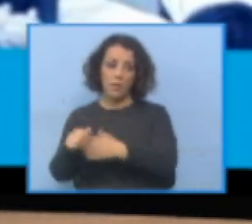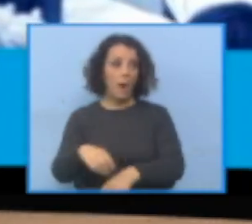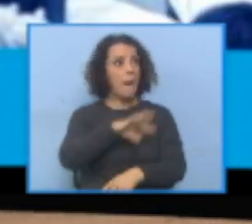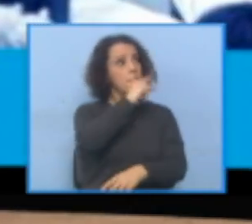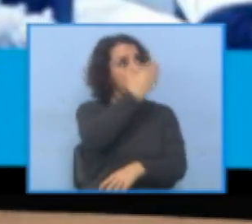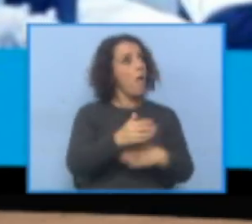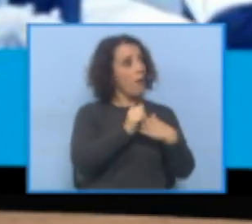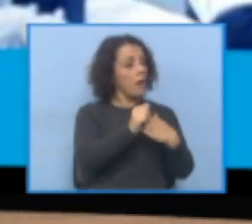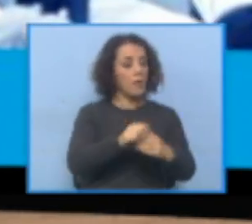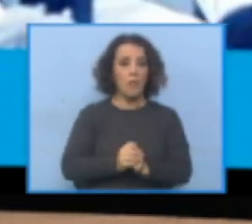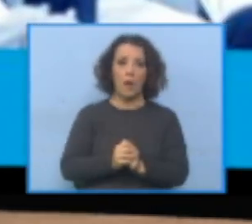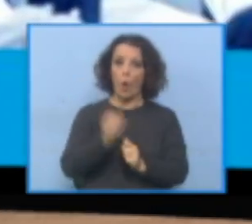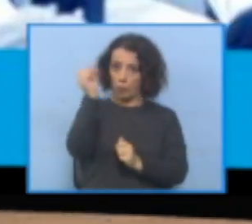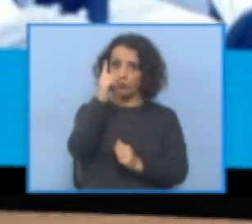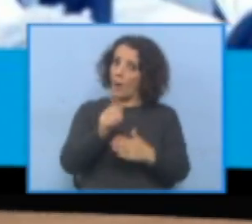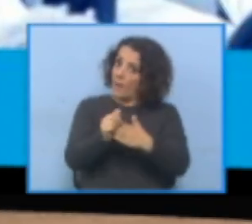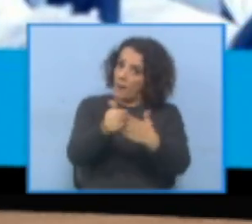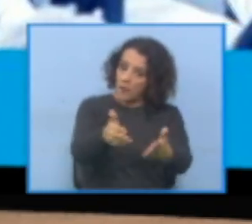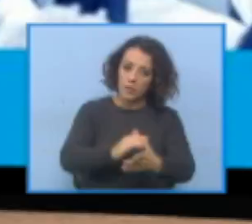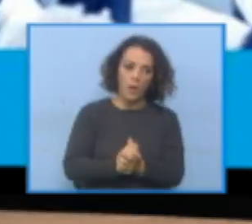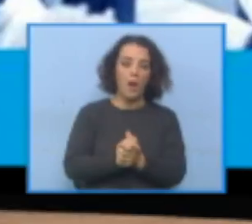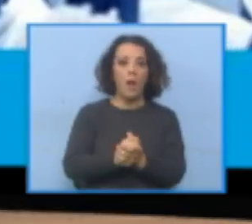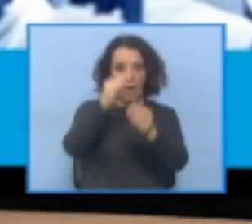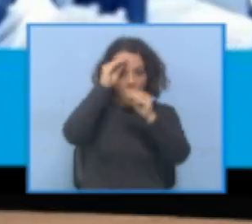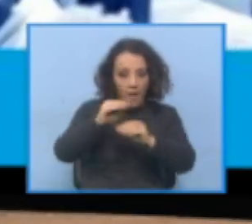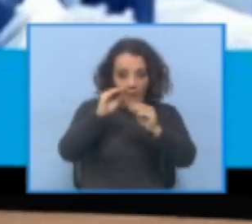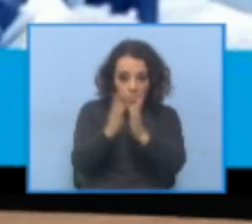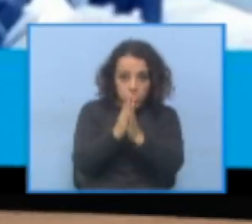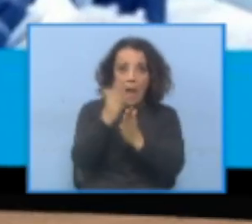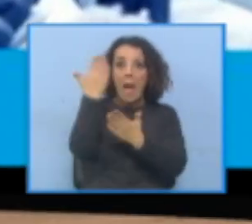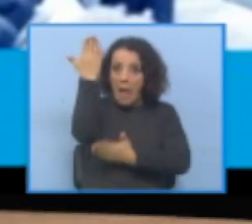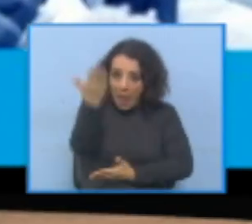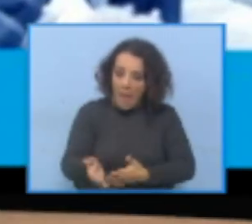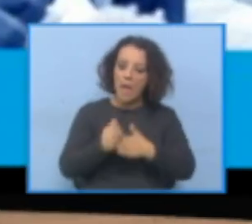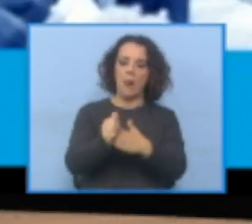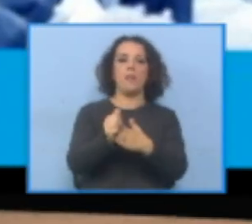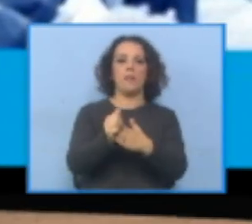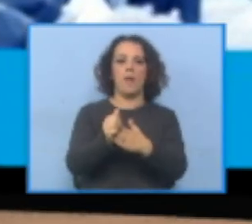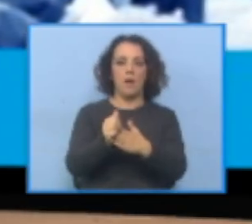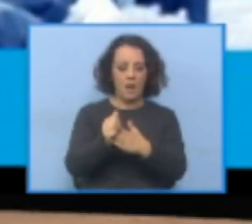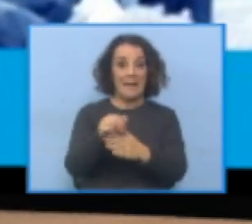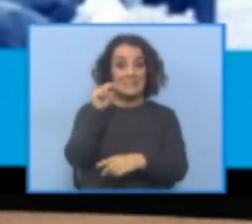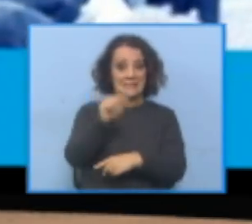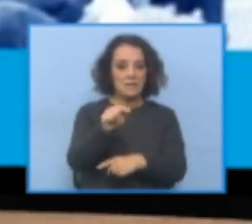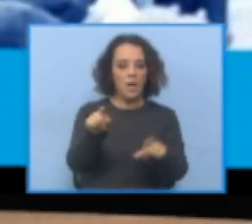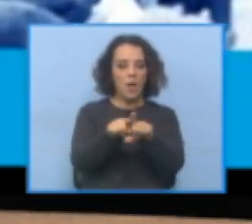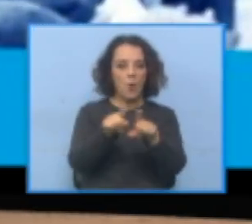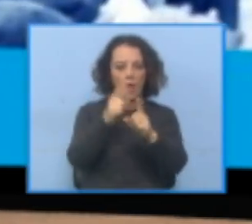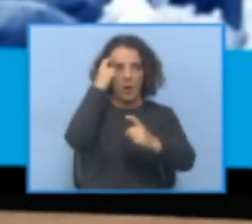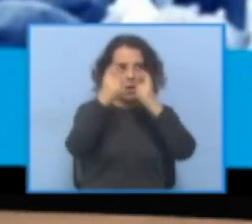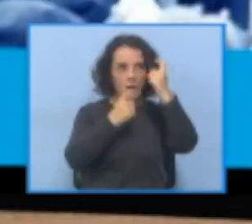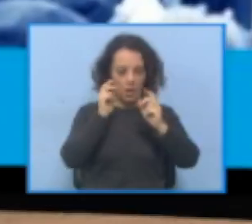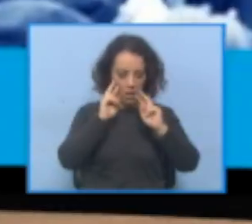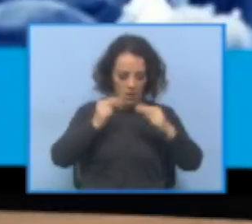dizer, o catequista é líder. E aprender a refletir sobre como é que eu posso provocar a mudança,